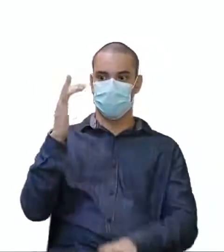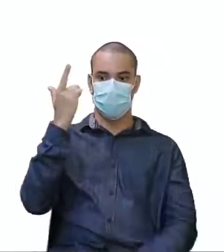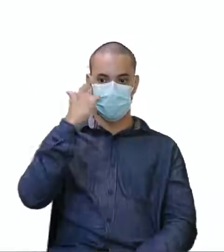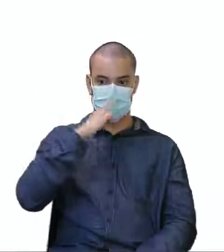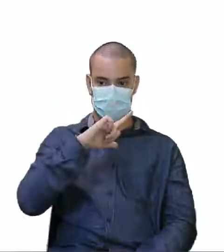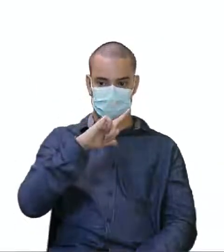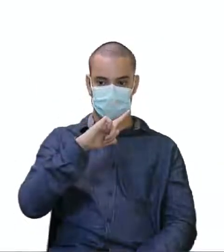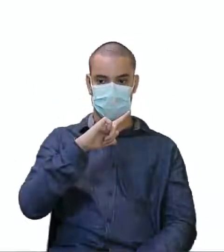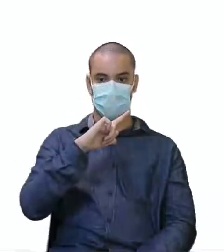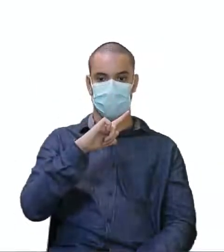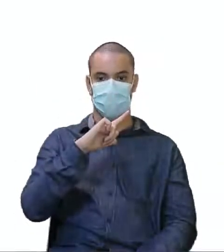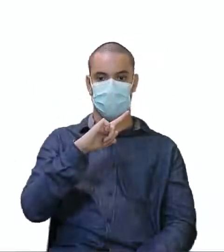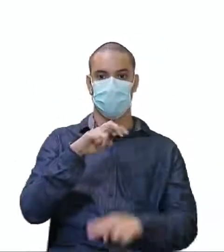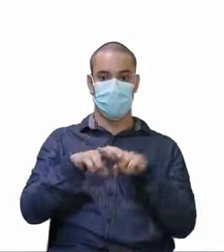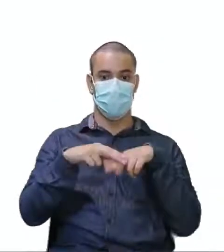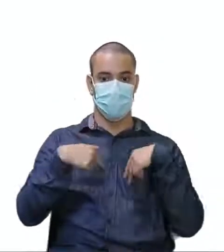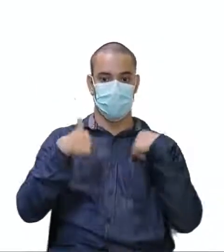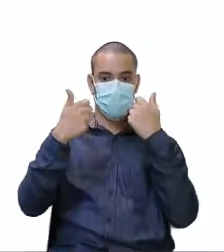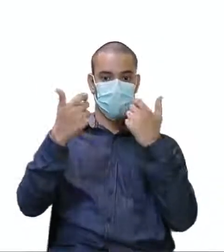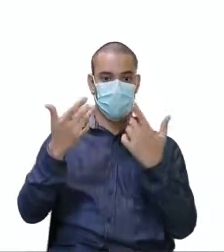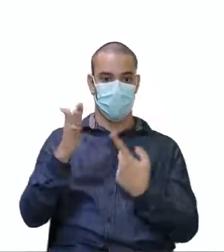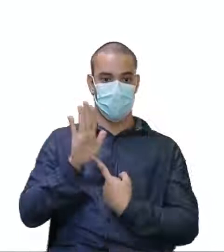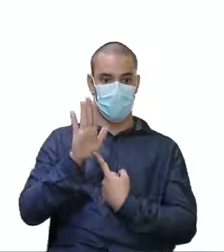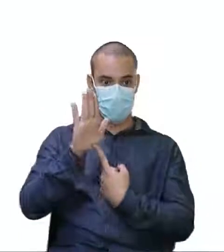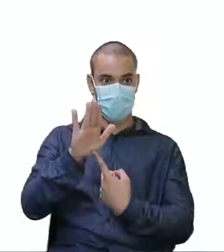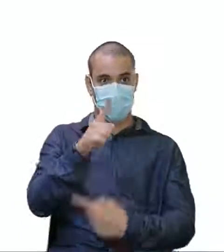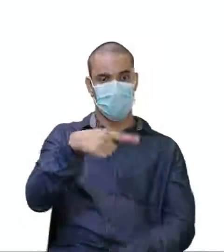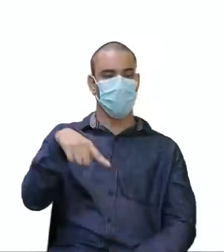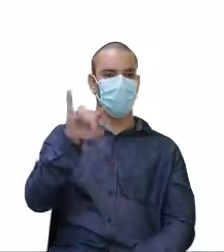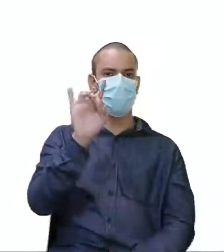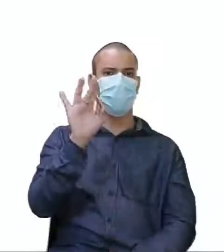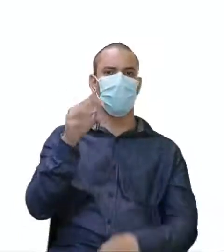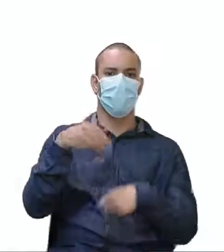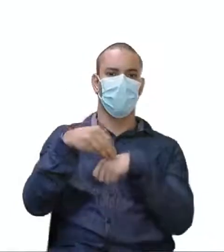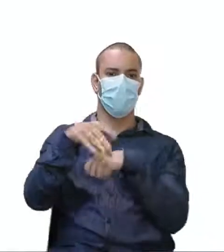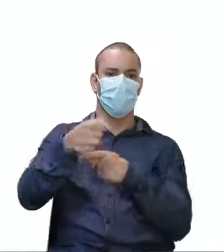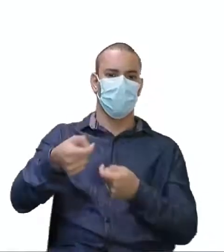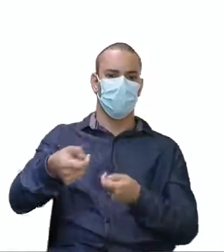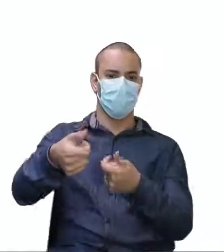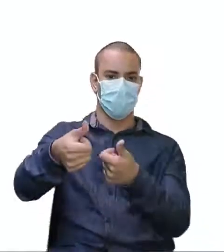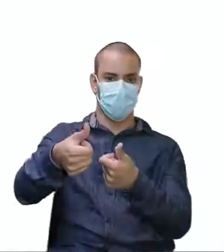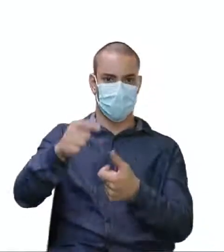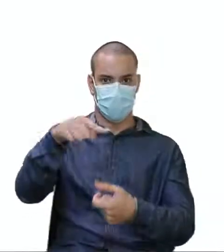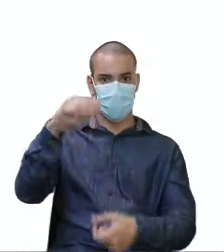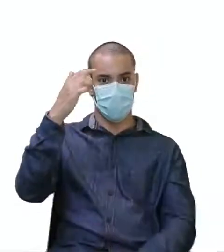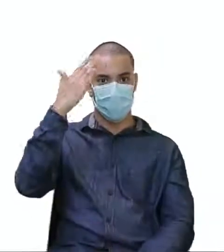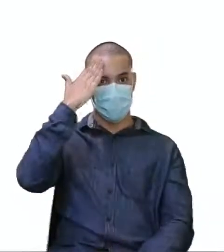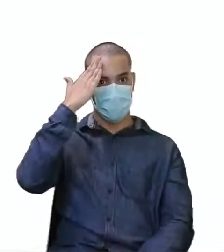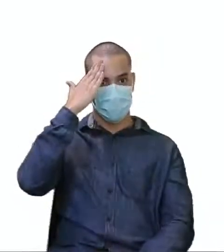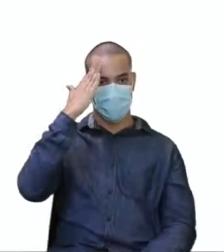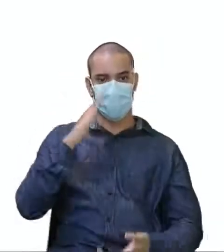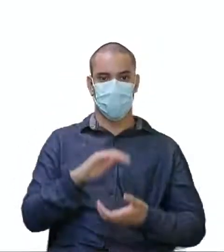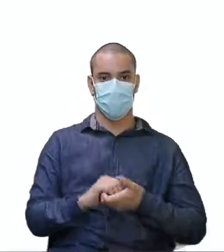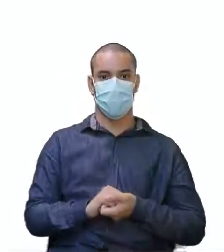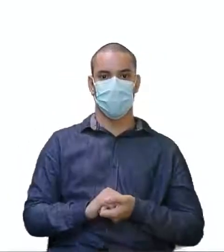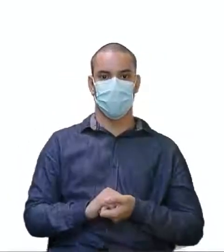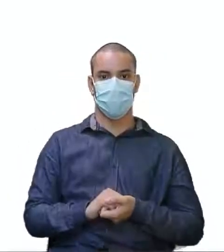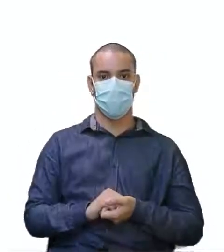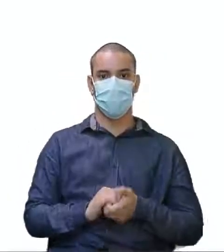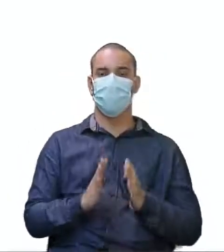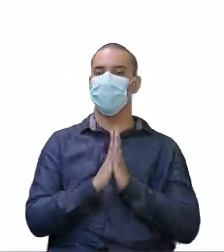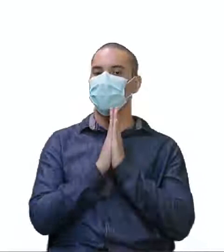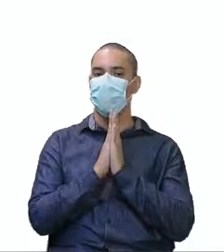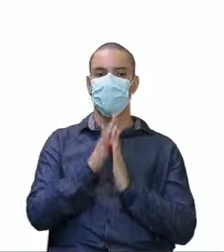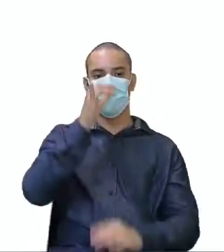questão ecológica, né? A gente colocou isso aqui para vocês terem ciência do que se trata.